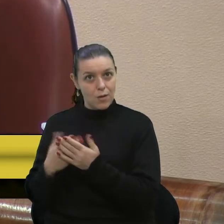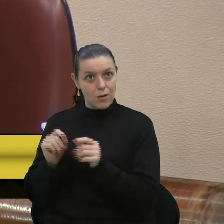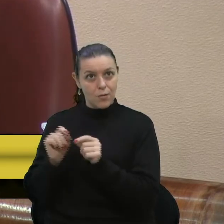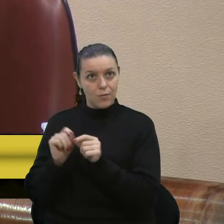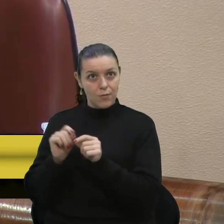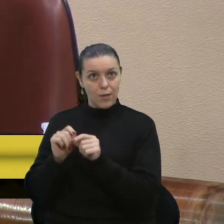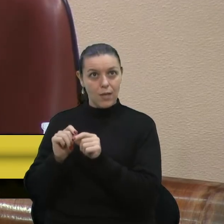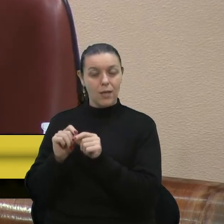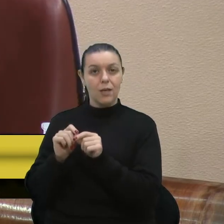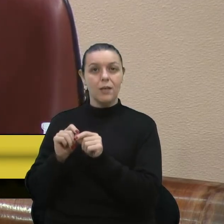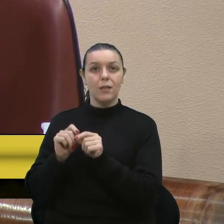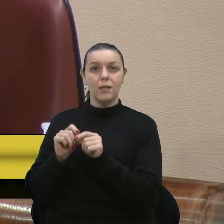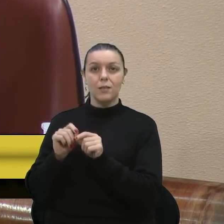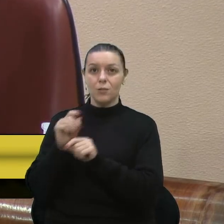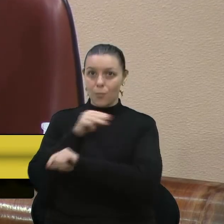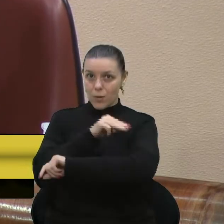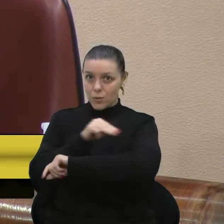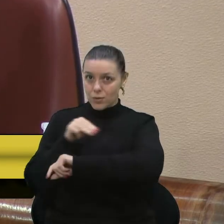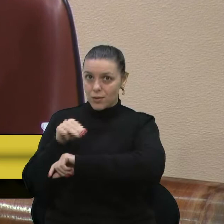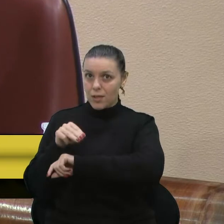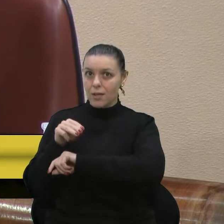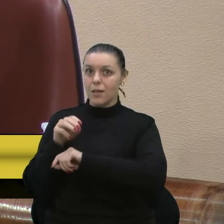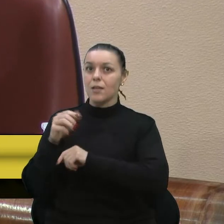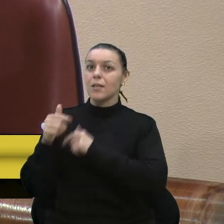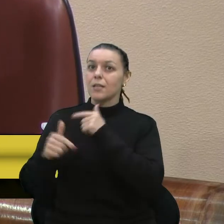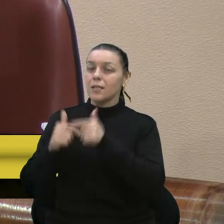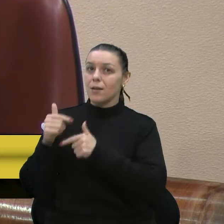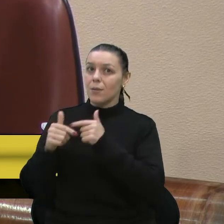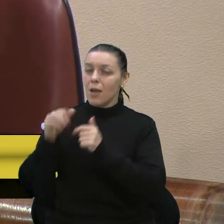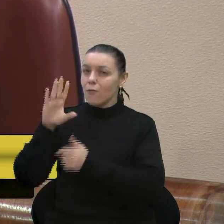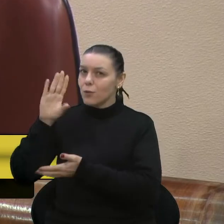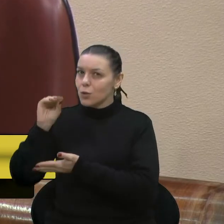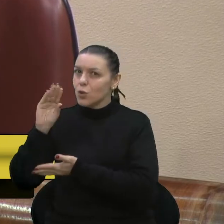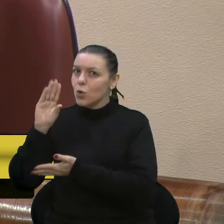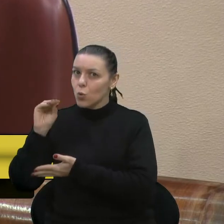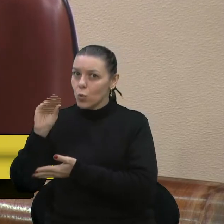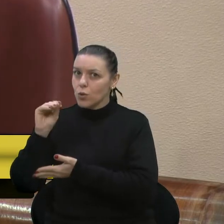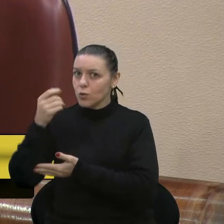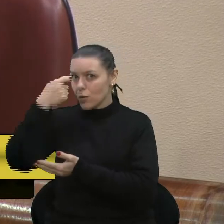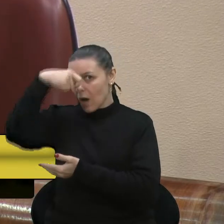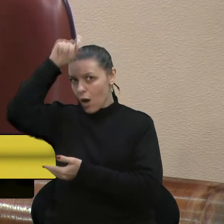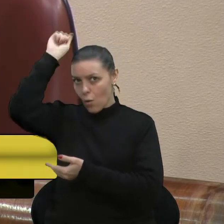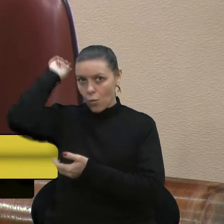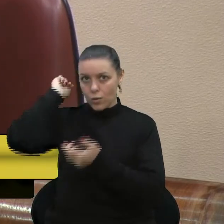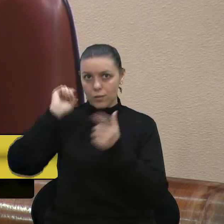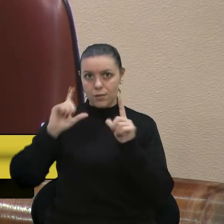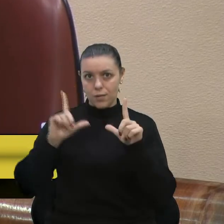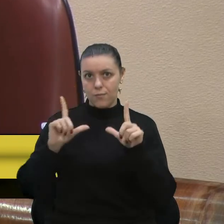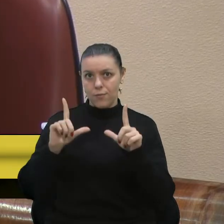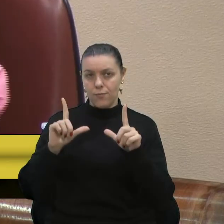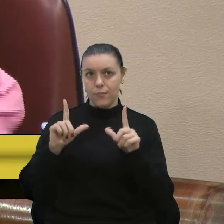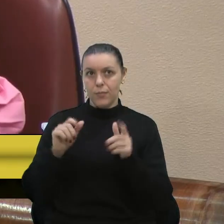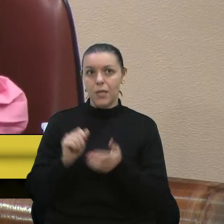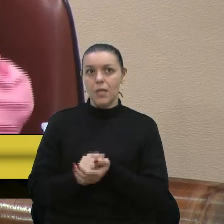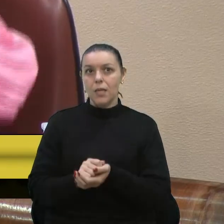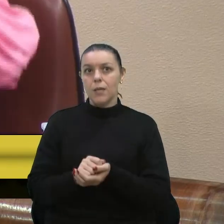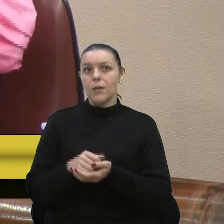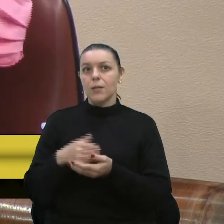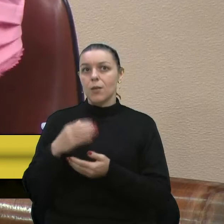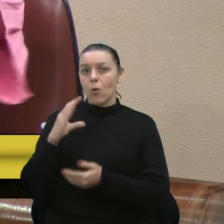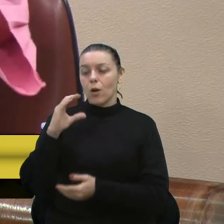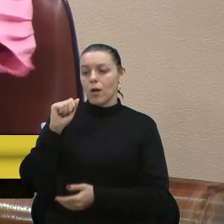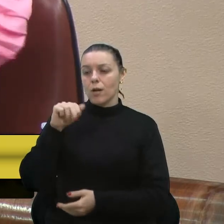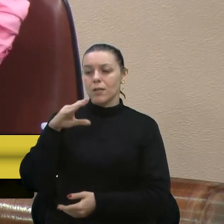eu dava aula, e trabalhava na UX TV no turno da noite. E aí a UX TV, o Cancian,